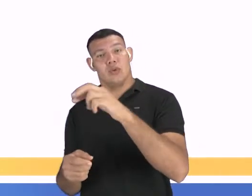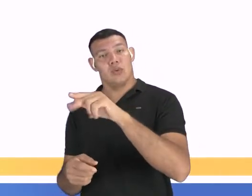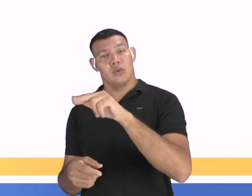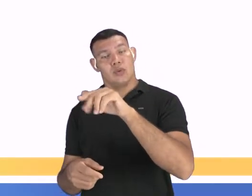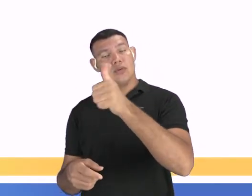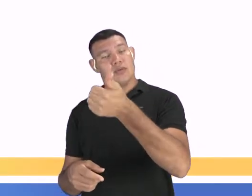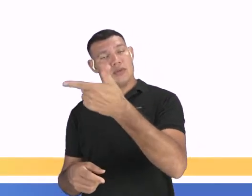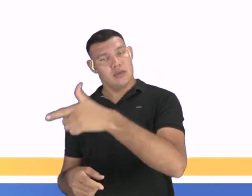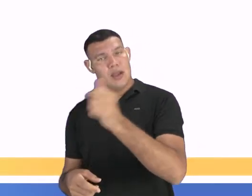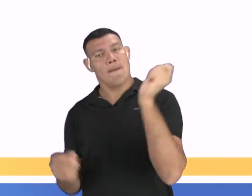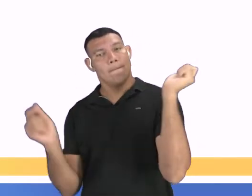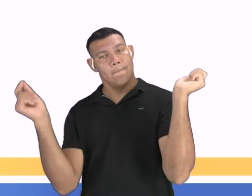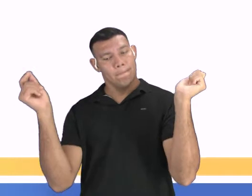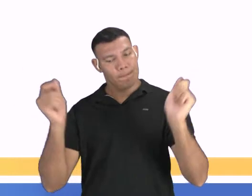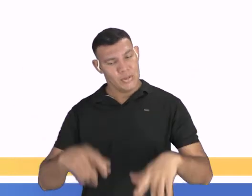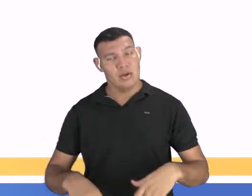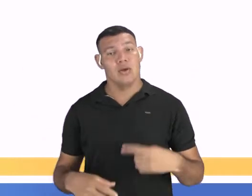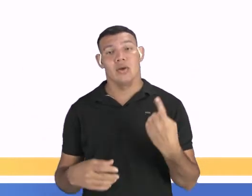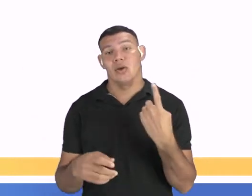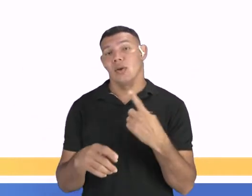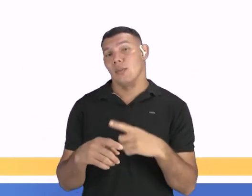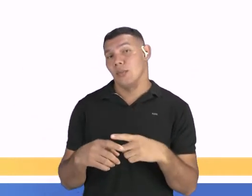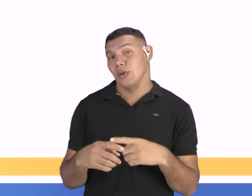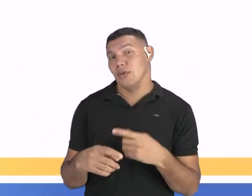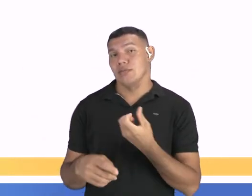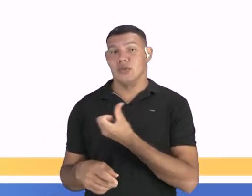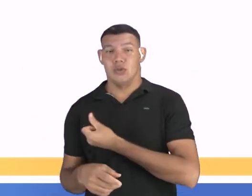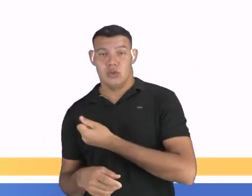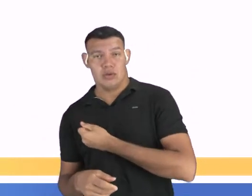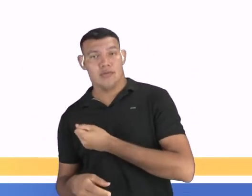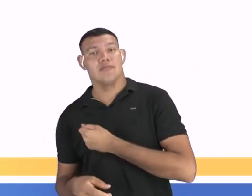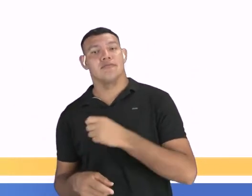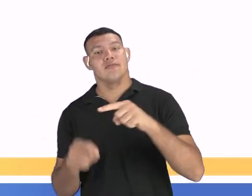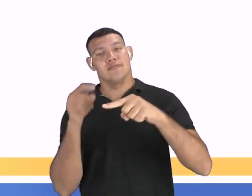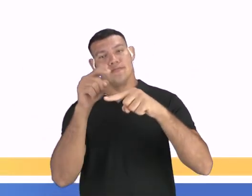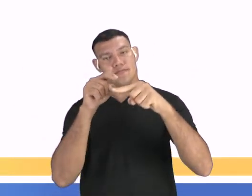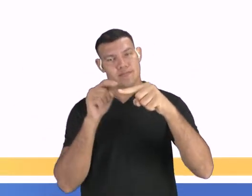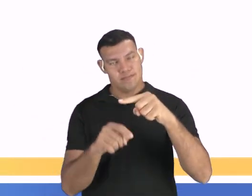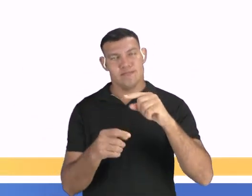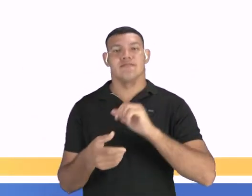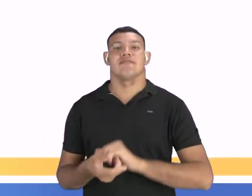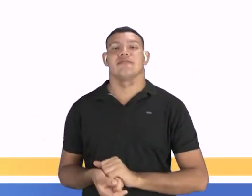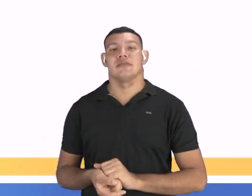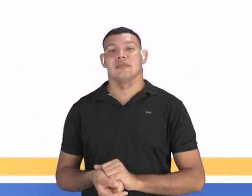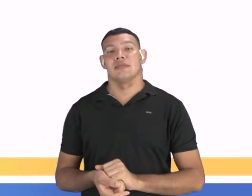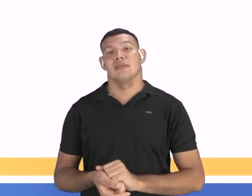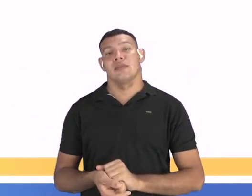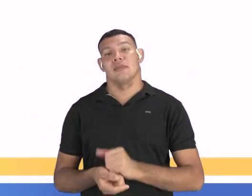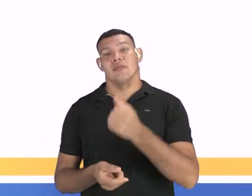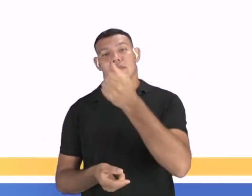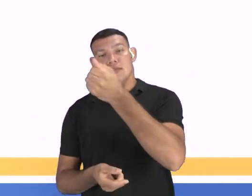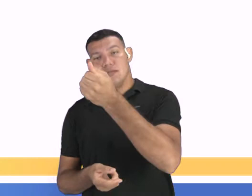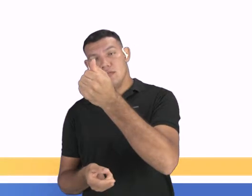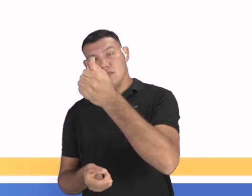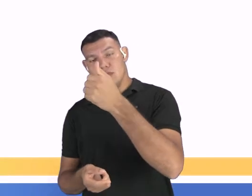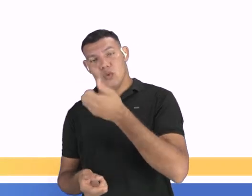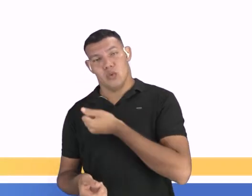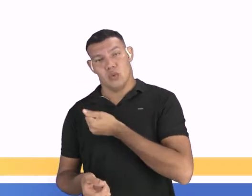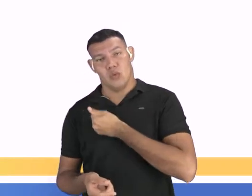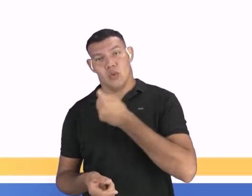isso é possível, Porque esses números são divisores do número 12. Então, observe